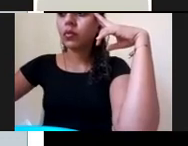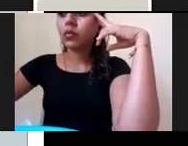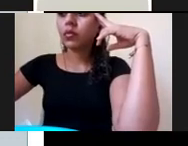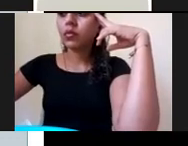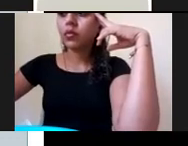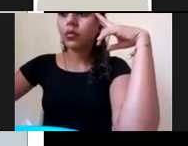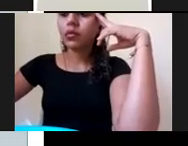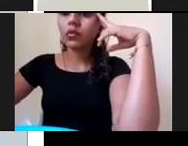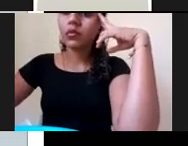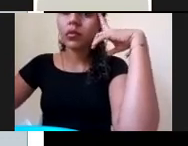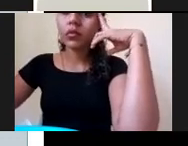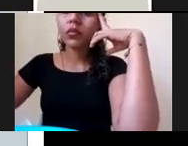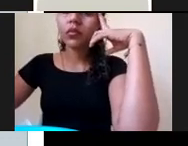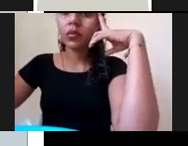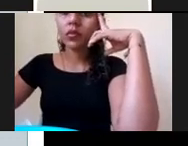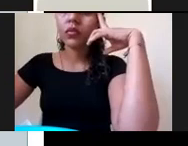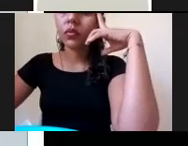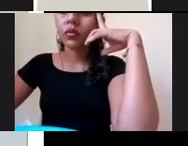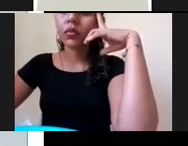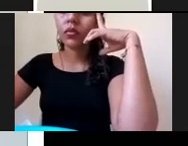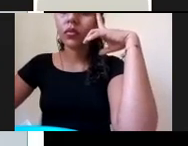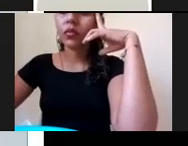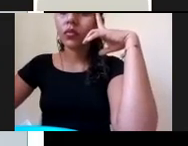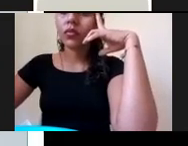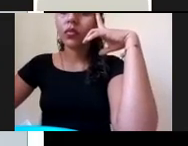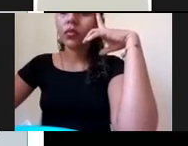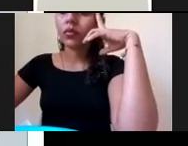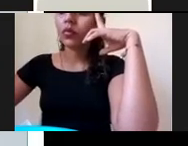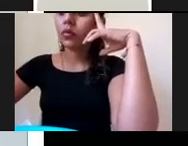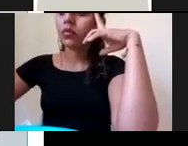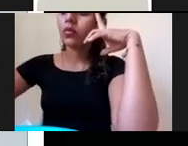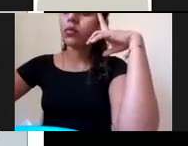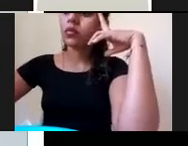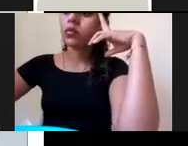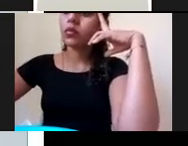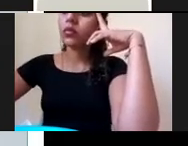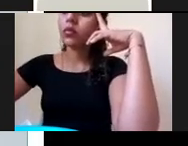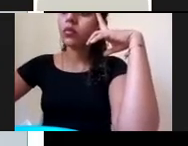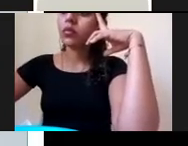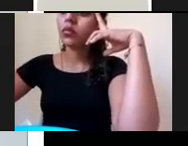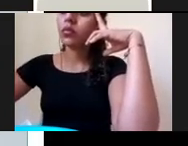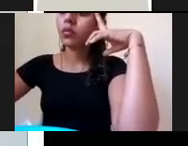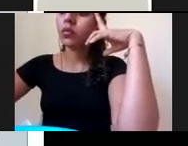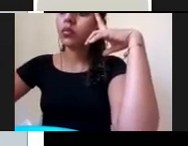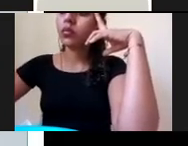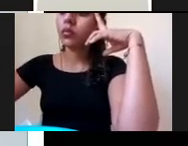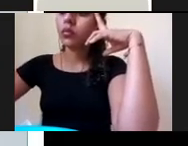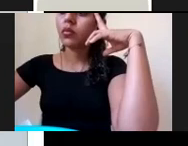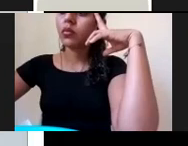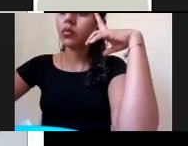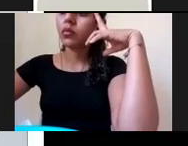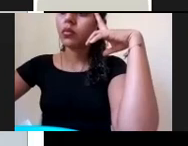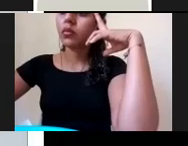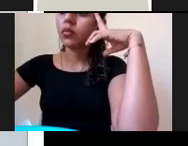gente consegue adquirir o quê? Os tipos de som. E é importante para